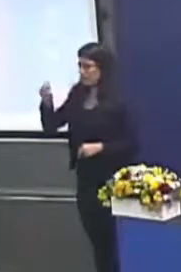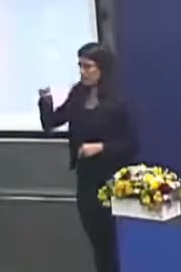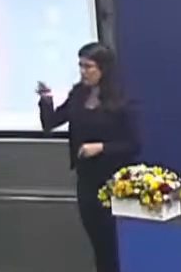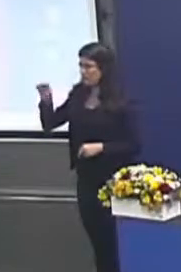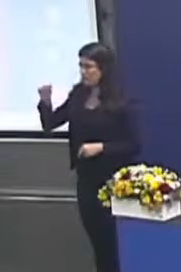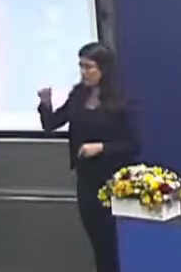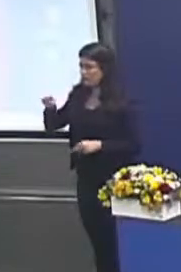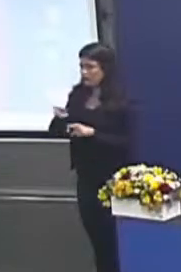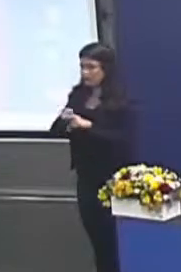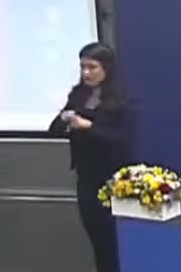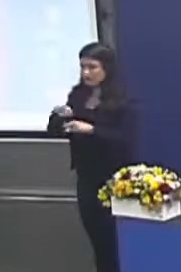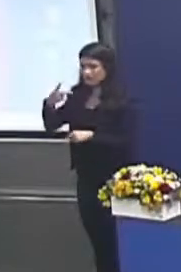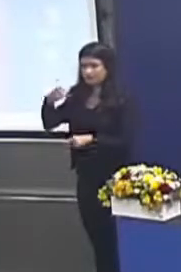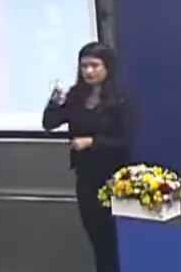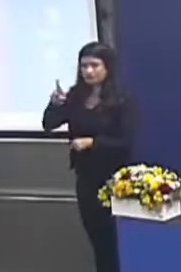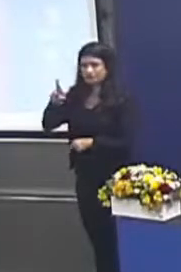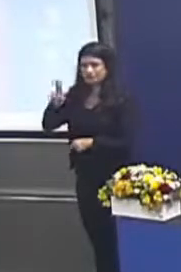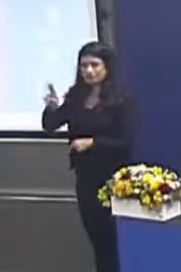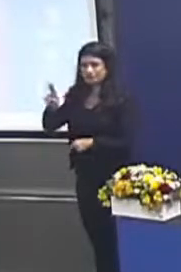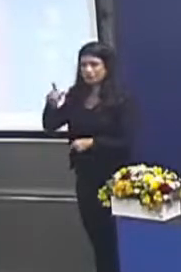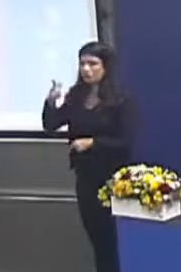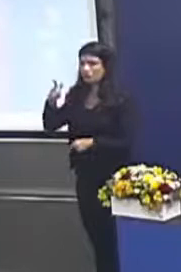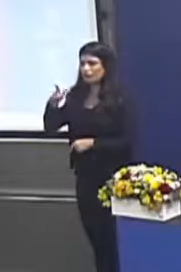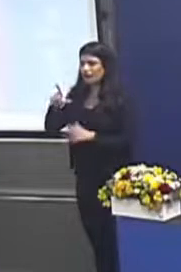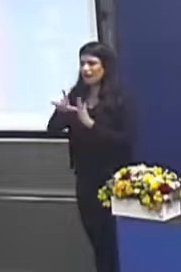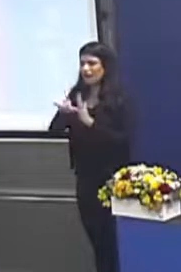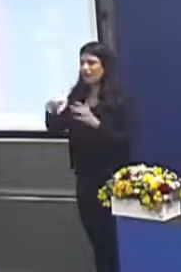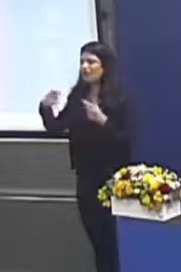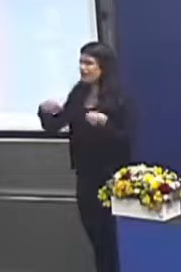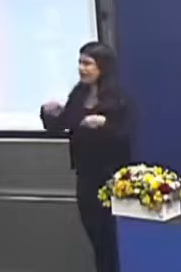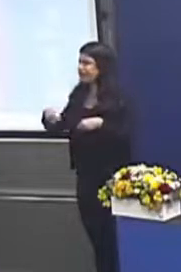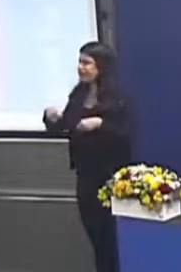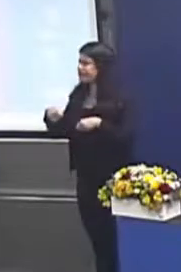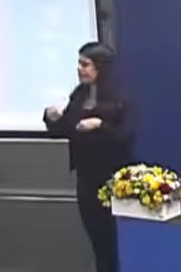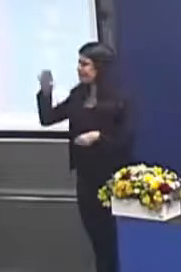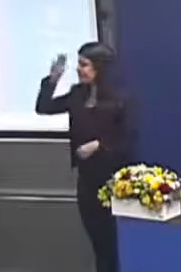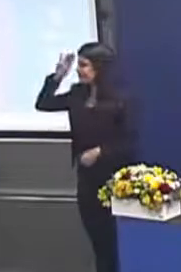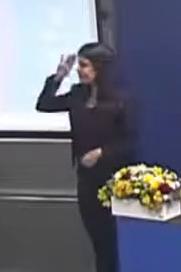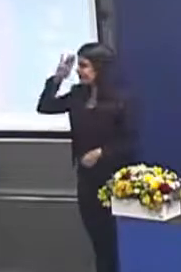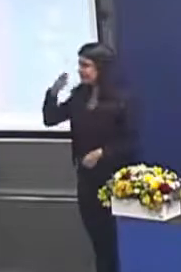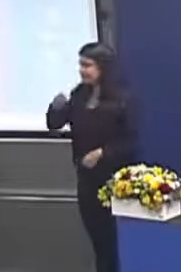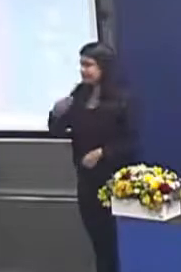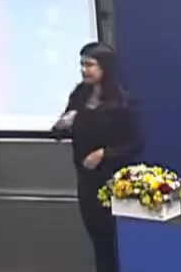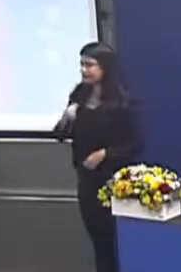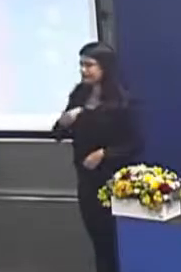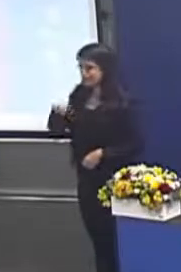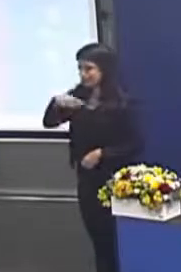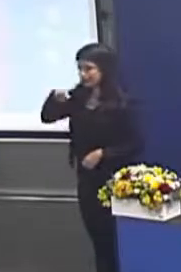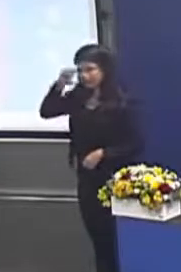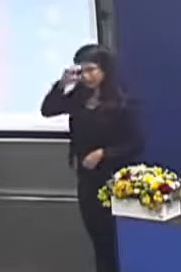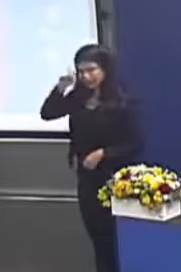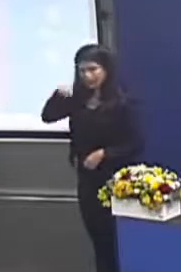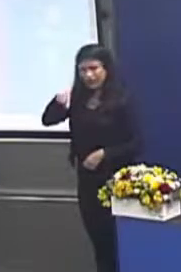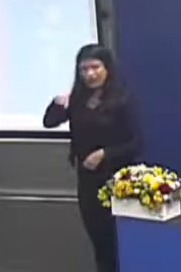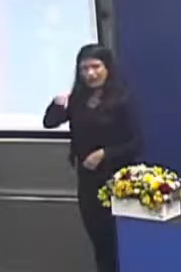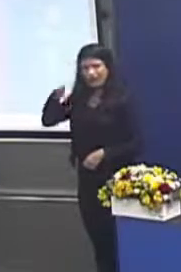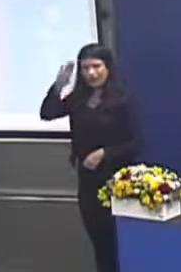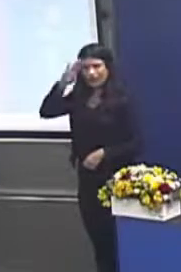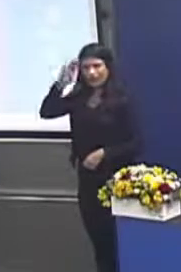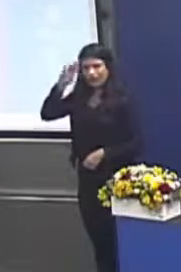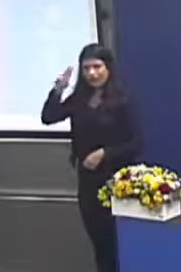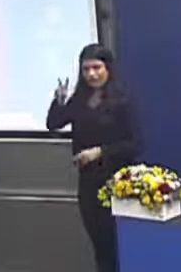né? Uma terra sem lei, onde o exército deveria estar, não é isso, gente? Nós não aprendemos que o exército cuida das